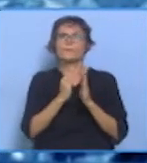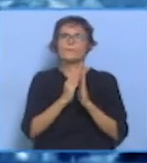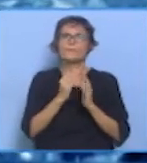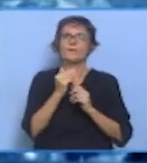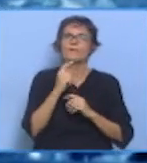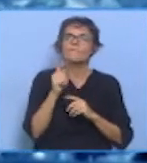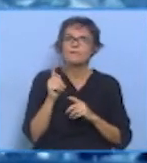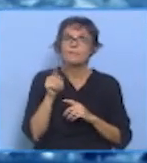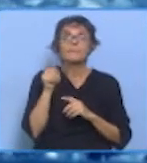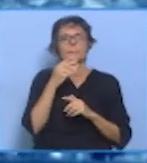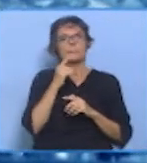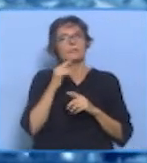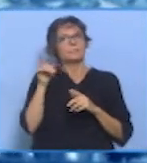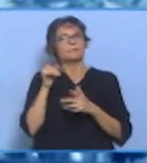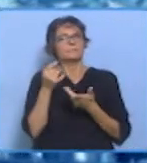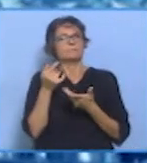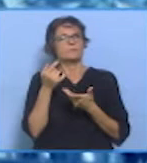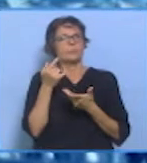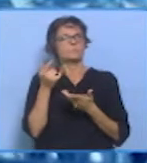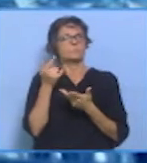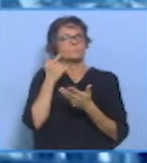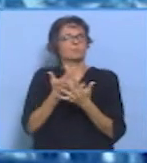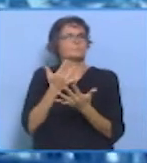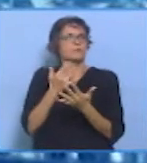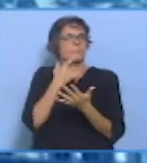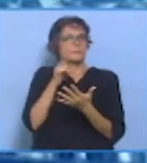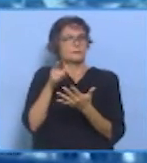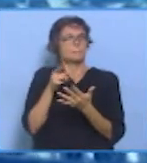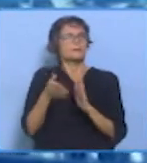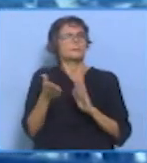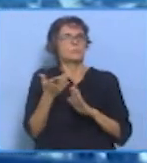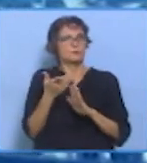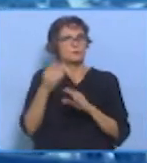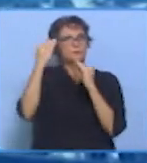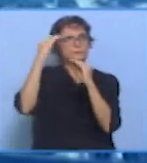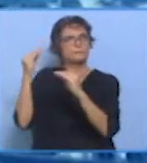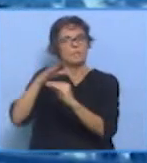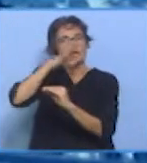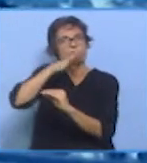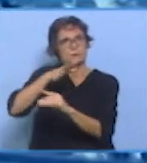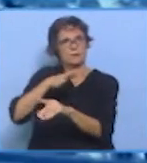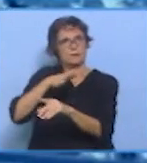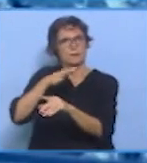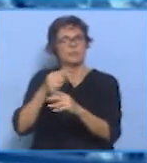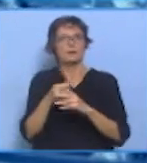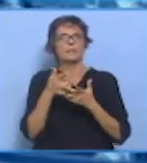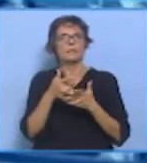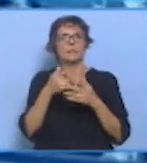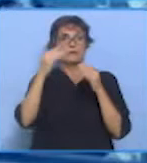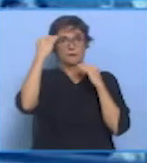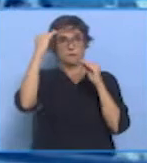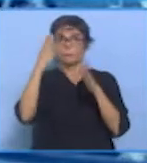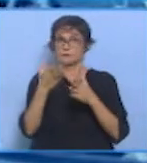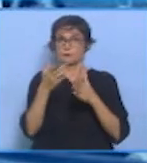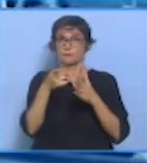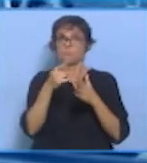formar esta gente. E aí ele propõe uma coisa que eu acho que é absolutamente fantástica no século XIX, que ele diz que isto da formação não deve